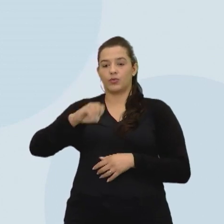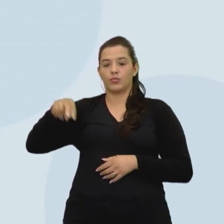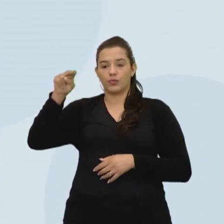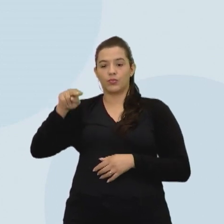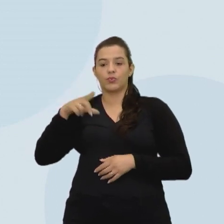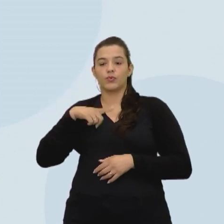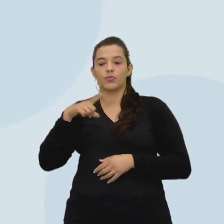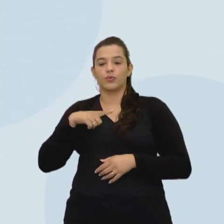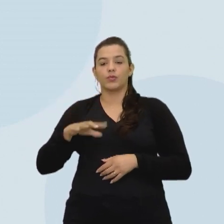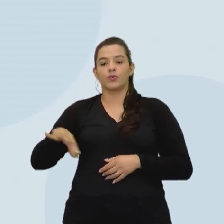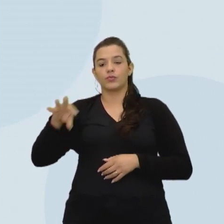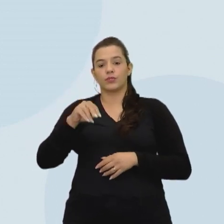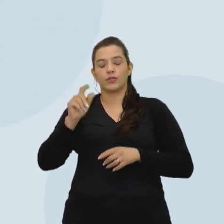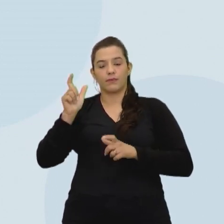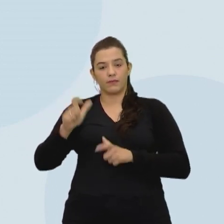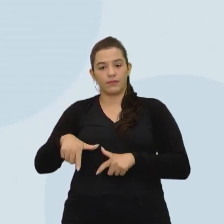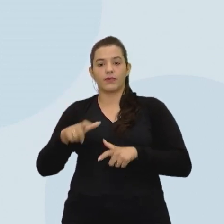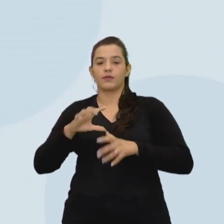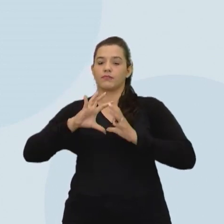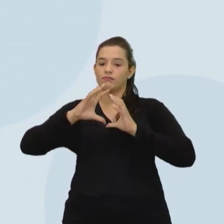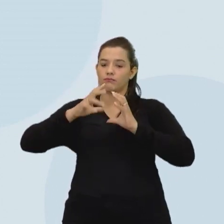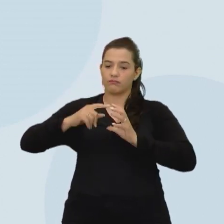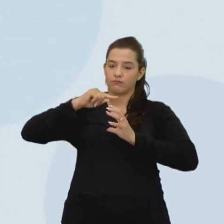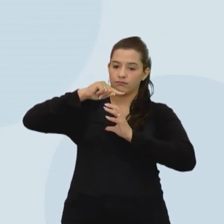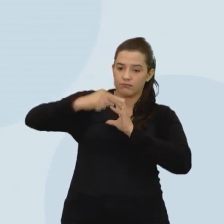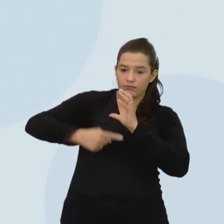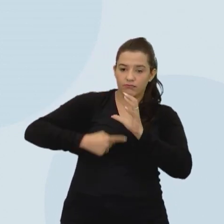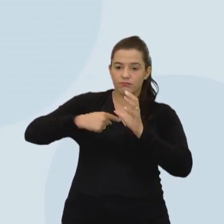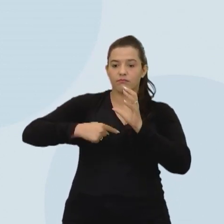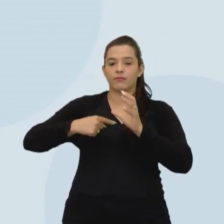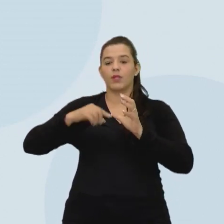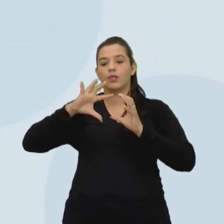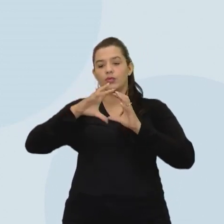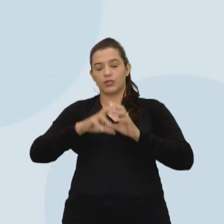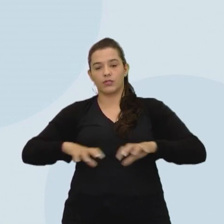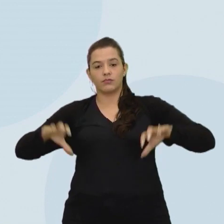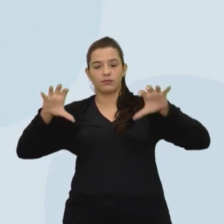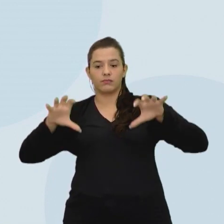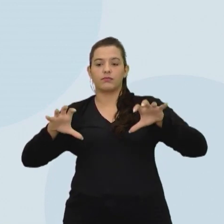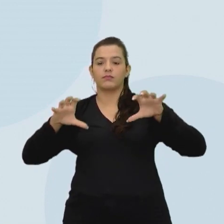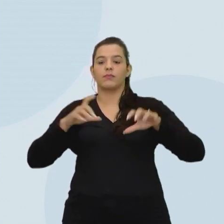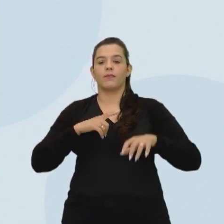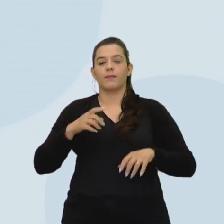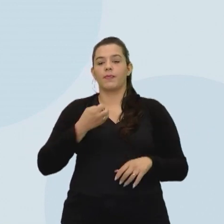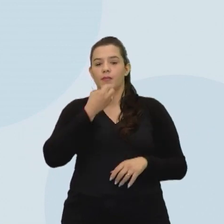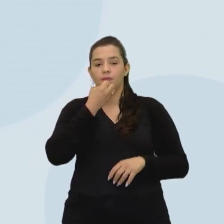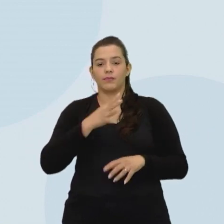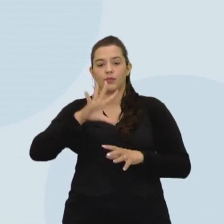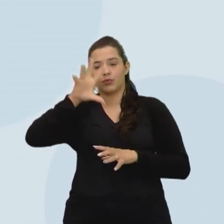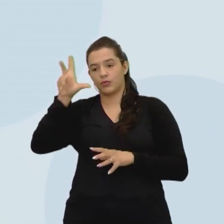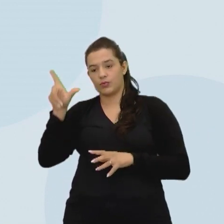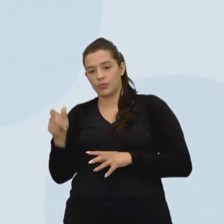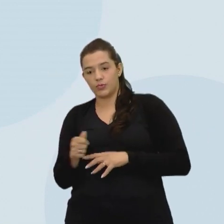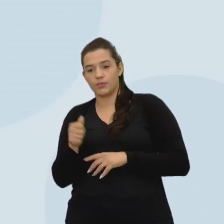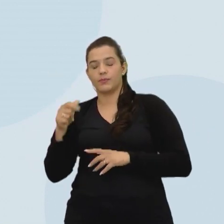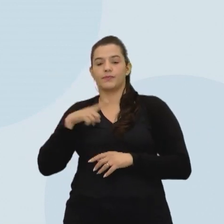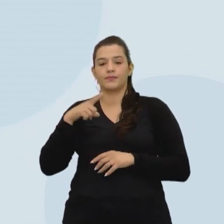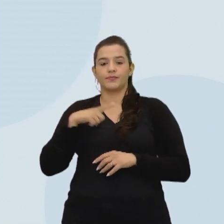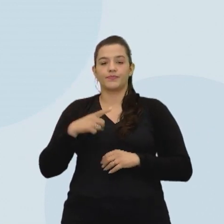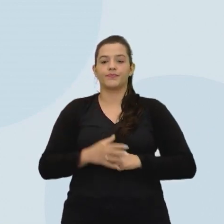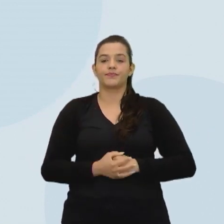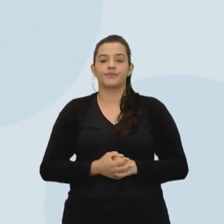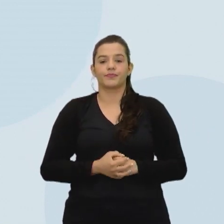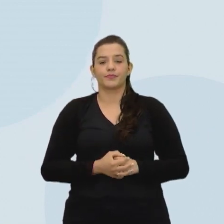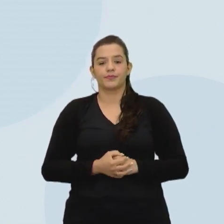do Atlas, né? Então tem essa diferenciação, né? Então tem essa cobertura aí, que boa parte aí